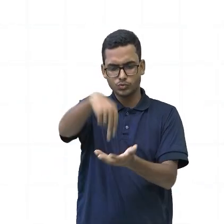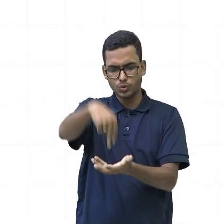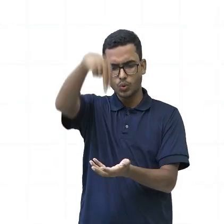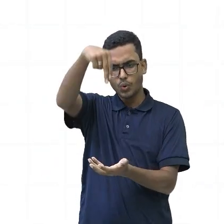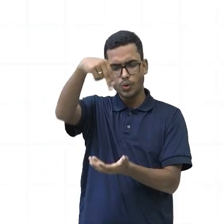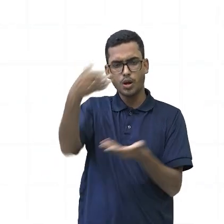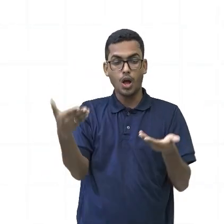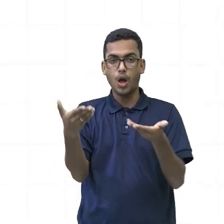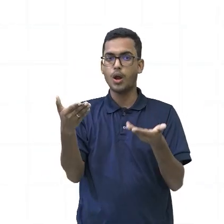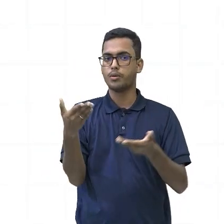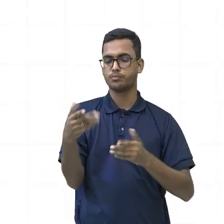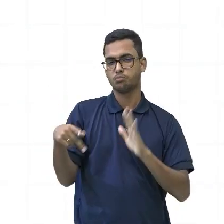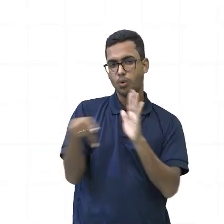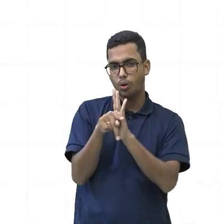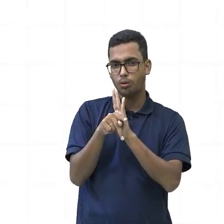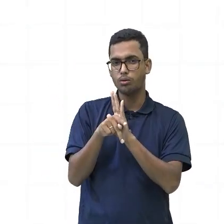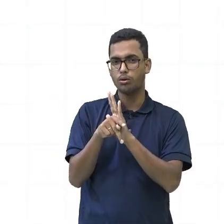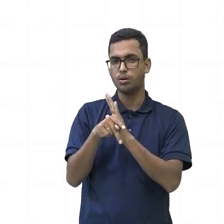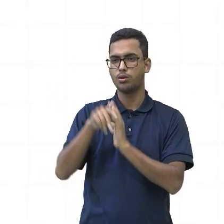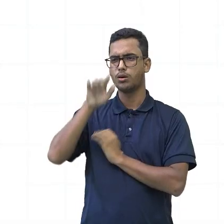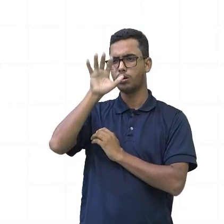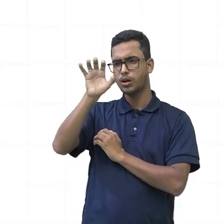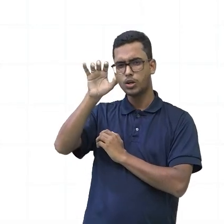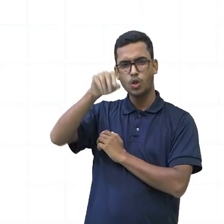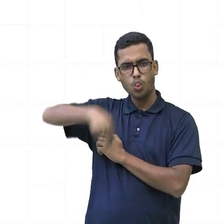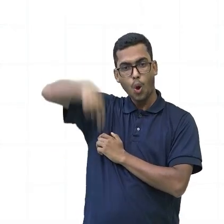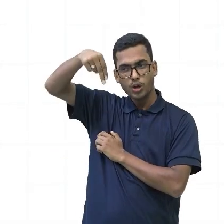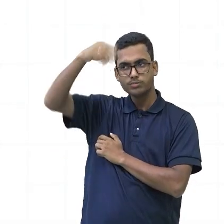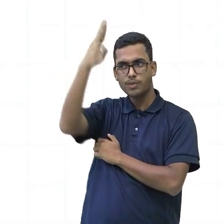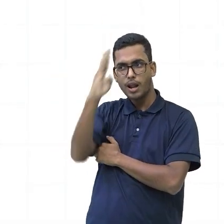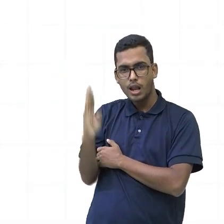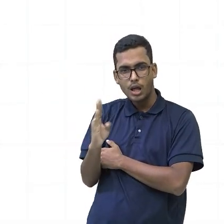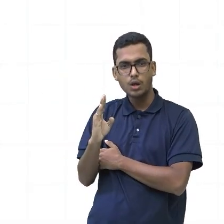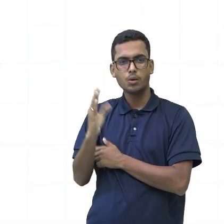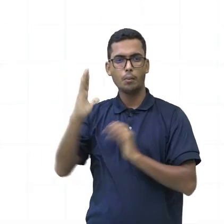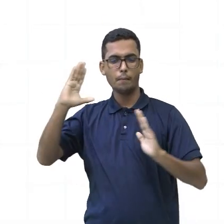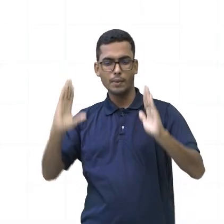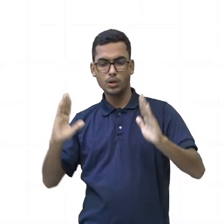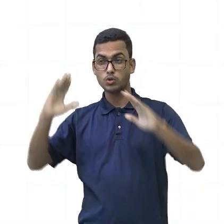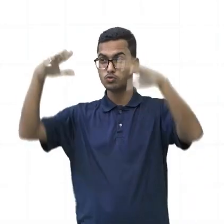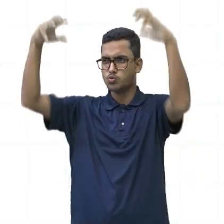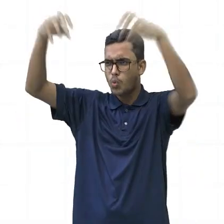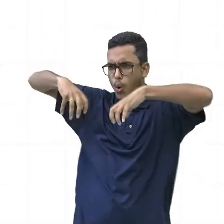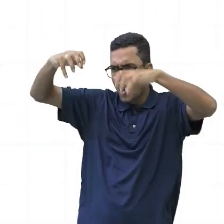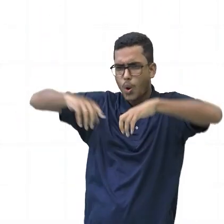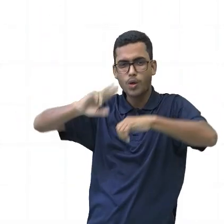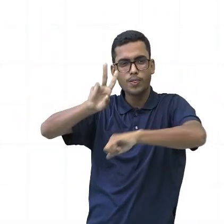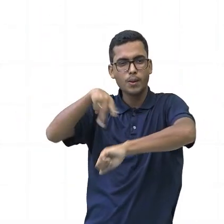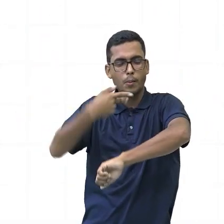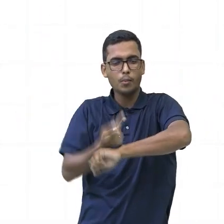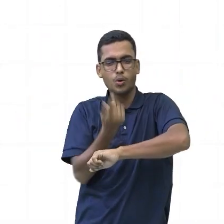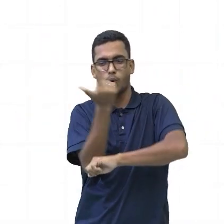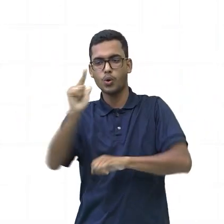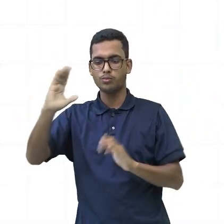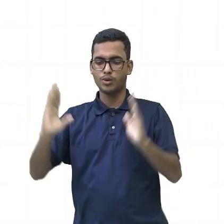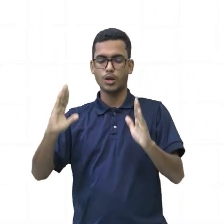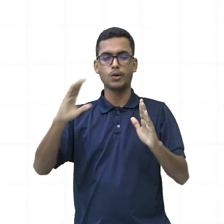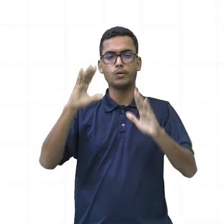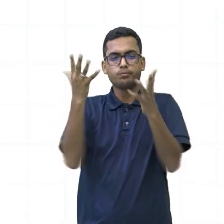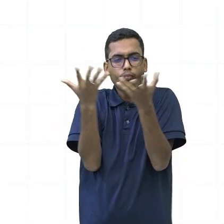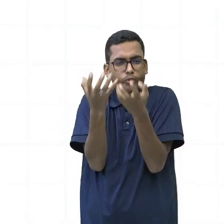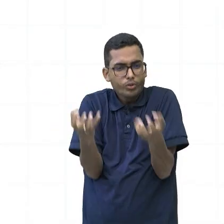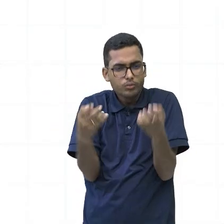de um período chuvoso e um período de clima seco com bastante sol. E a gente para pensar, né? Tudo isso é na